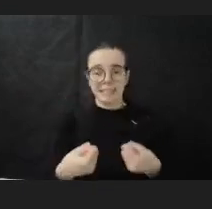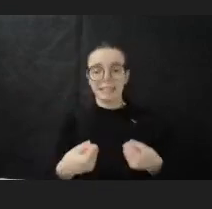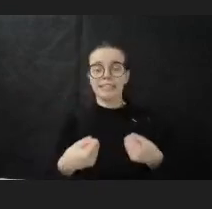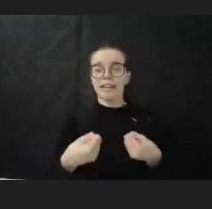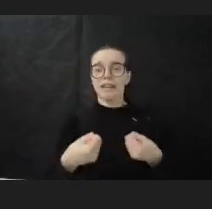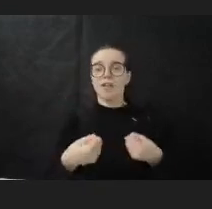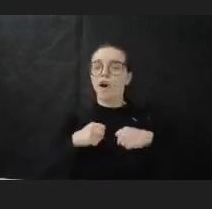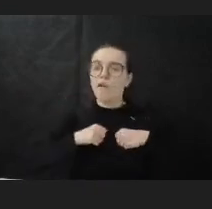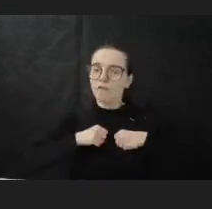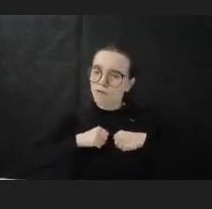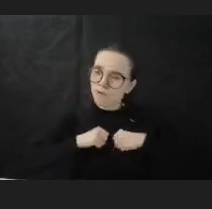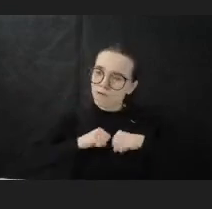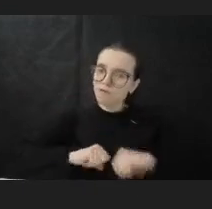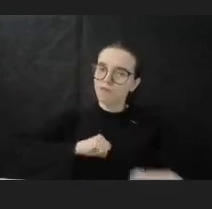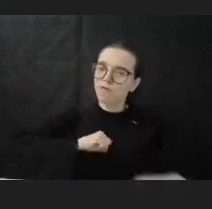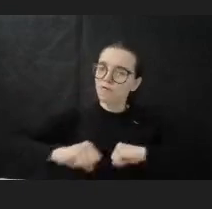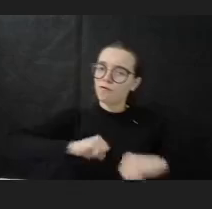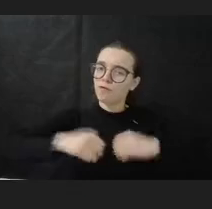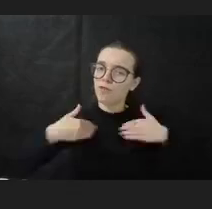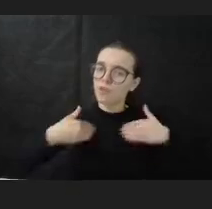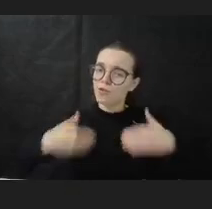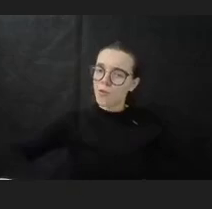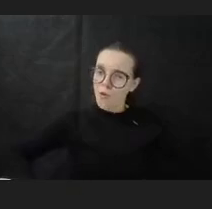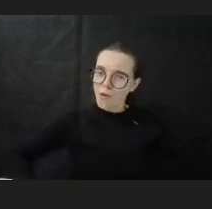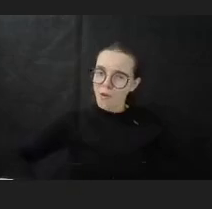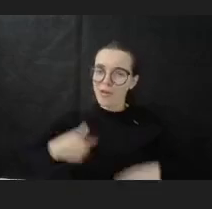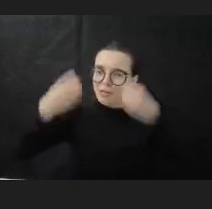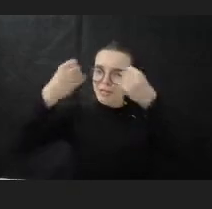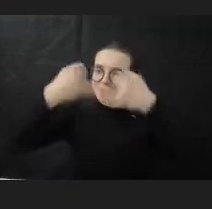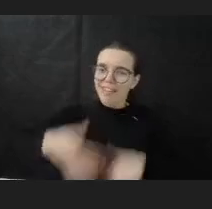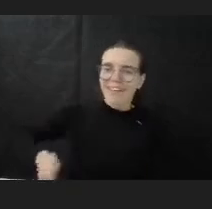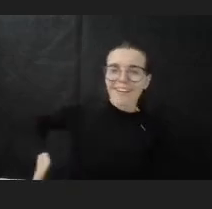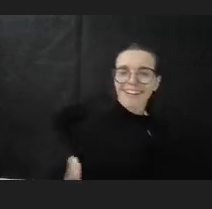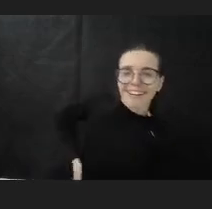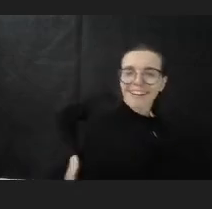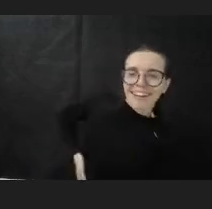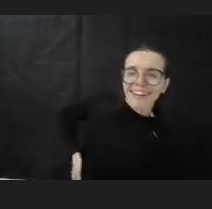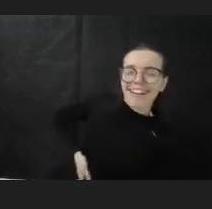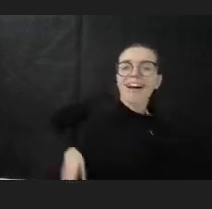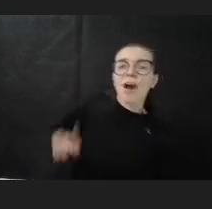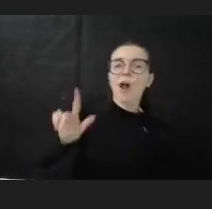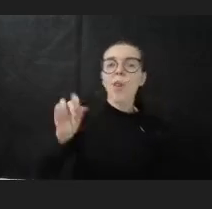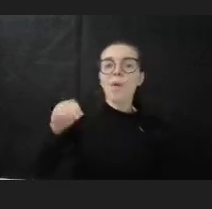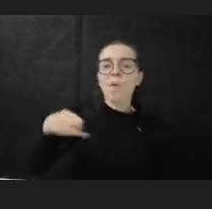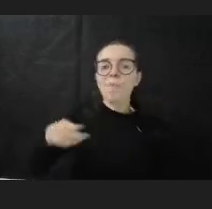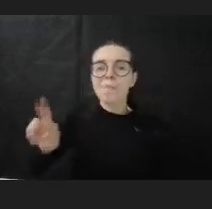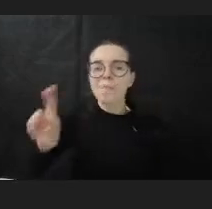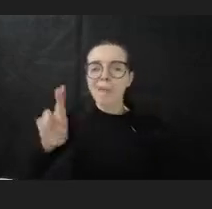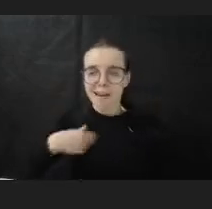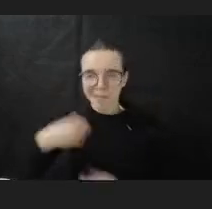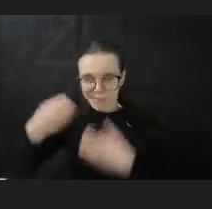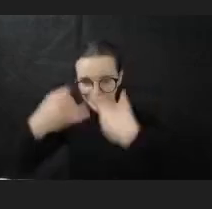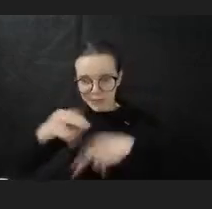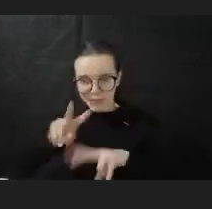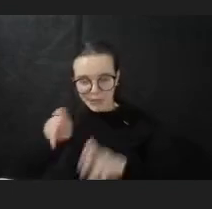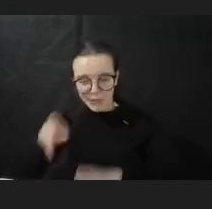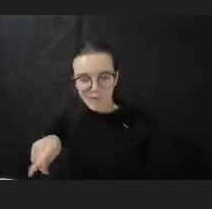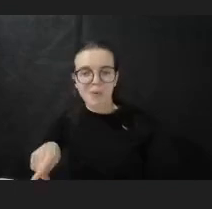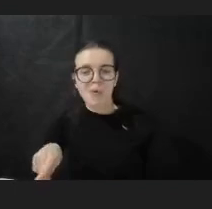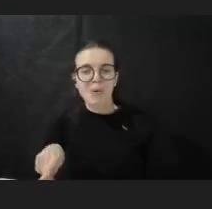naquele caso deu o exemplo da coluna lombar. Ok? Agora vem